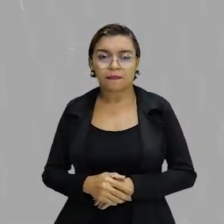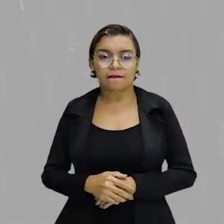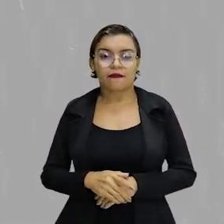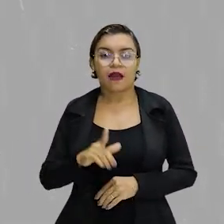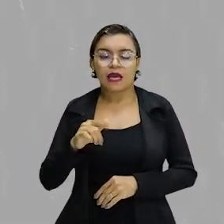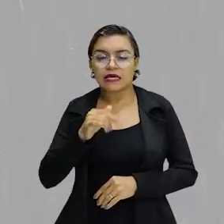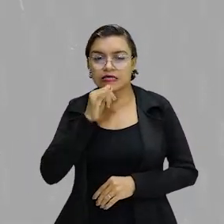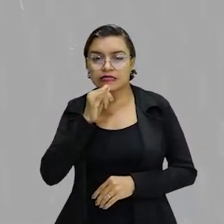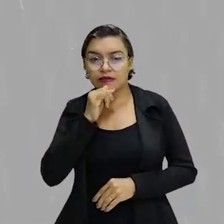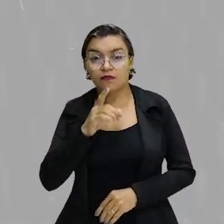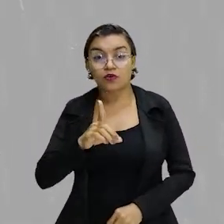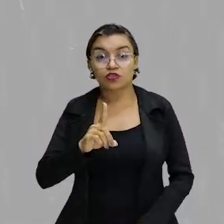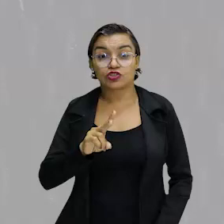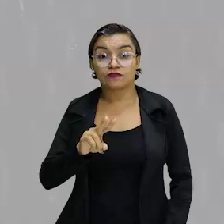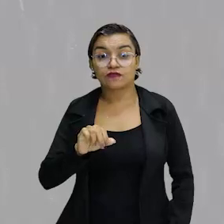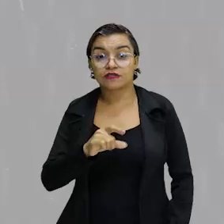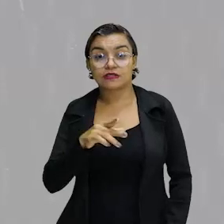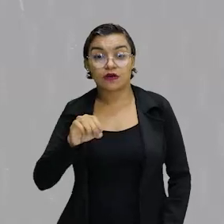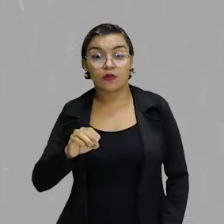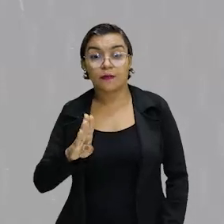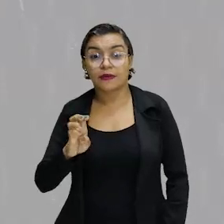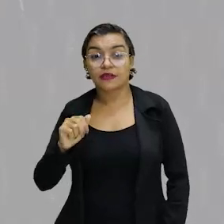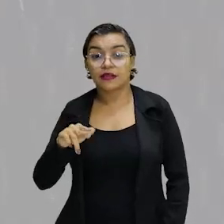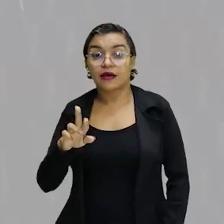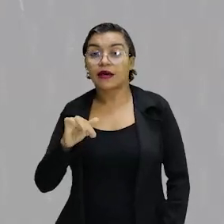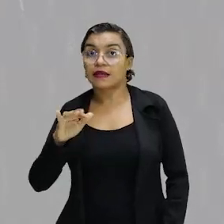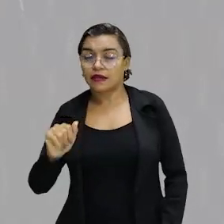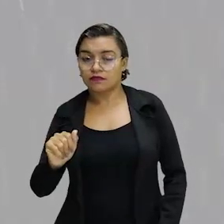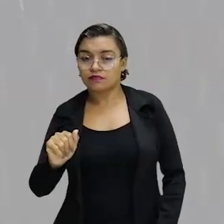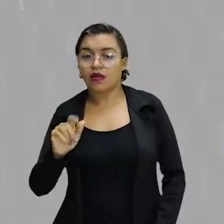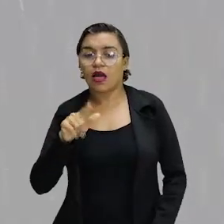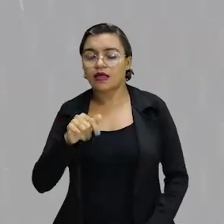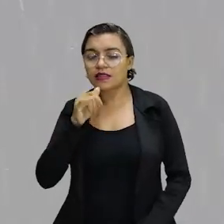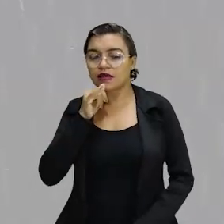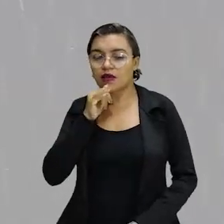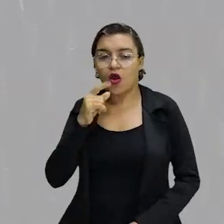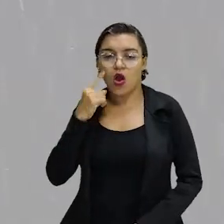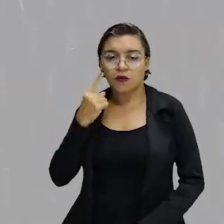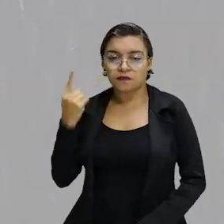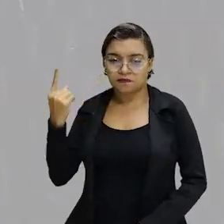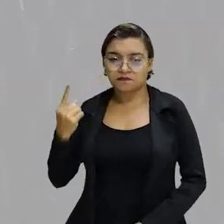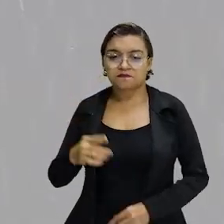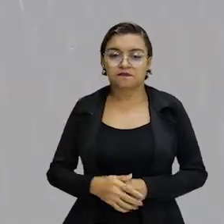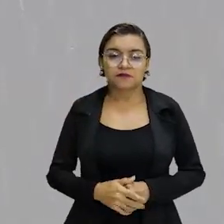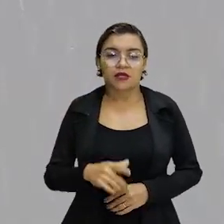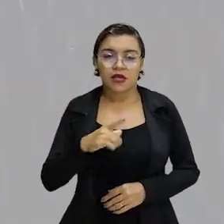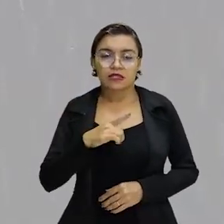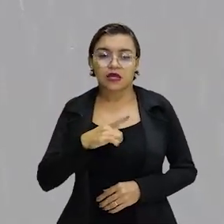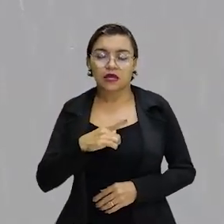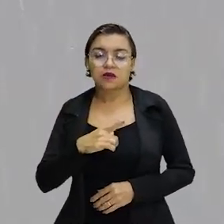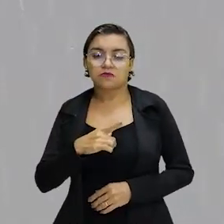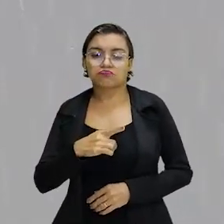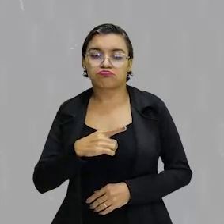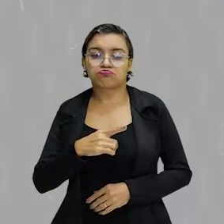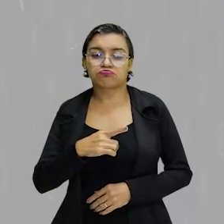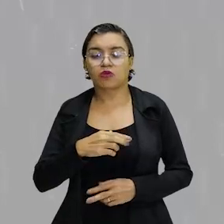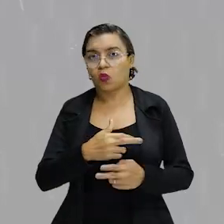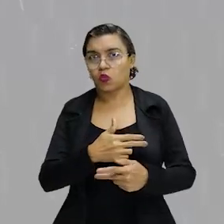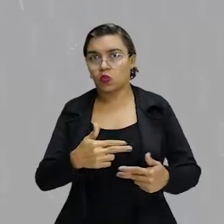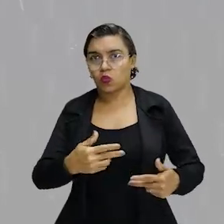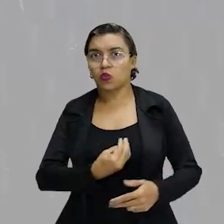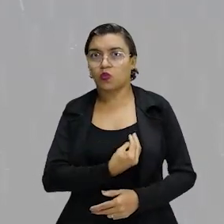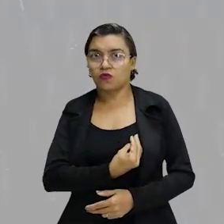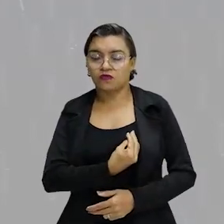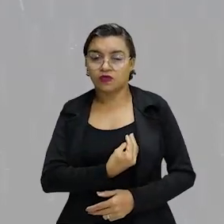a divisão binária, certo? Na divisão binária, eu tenho um indivíduo, pode, por exemplo, ser uma